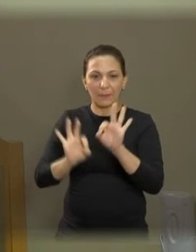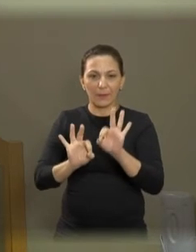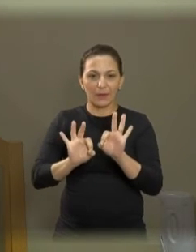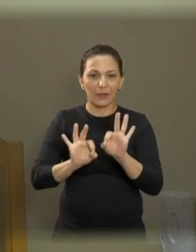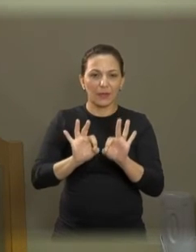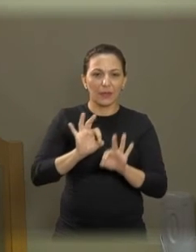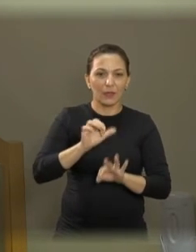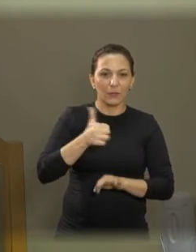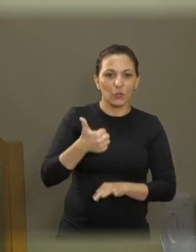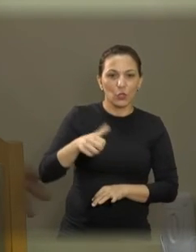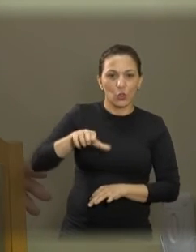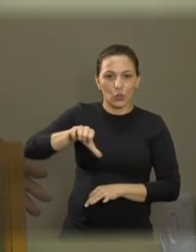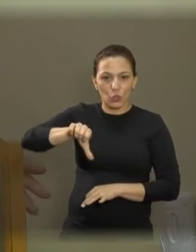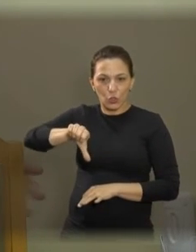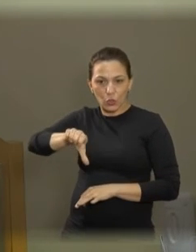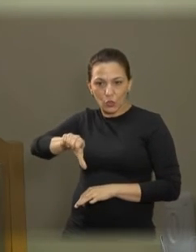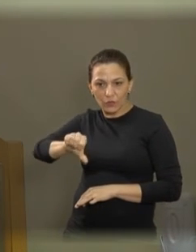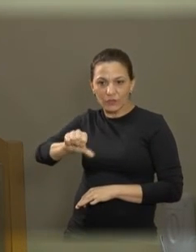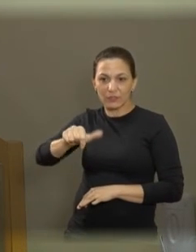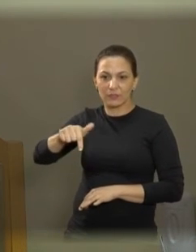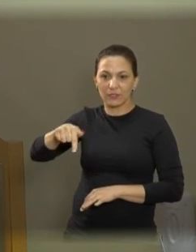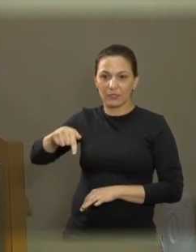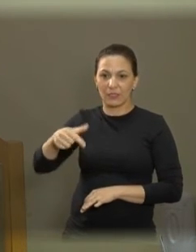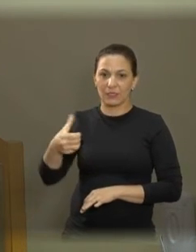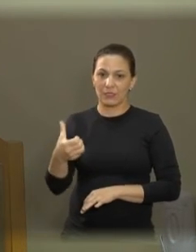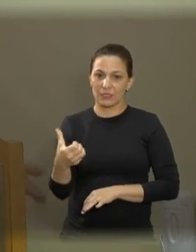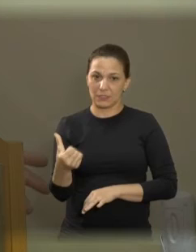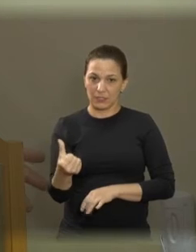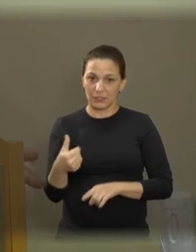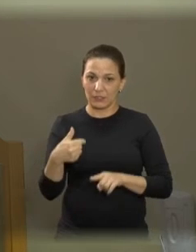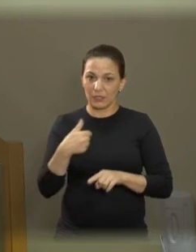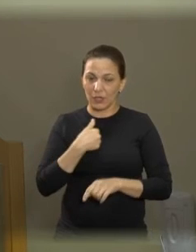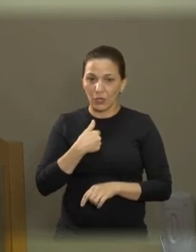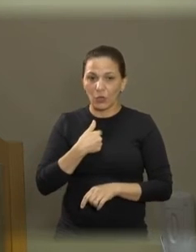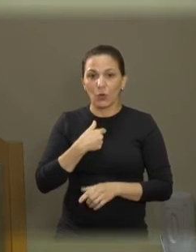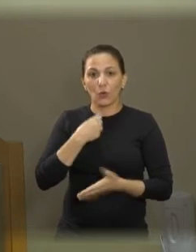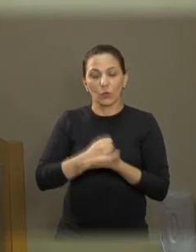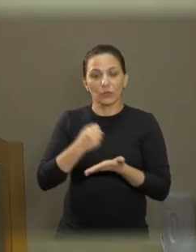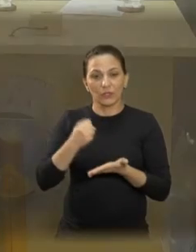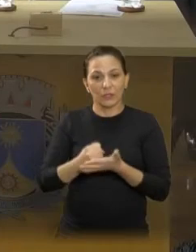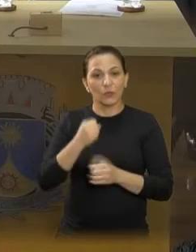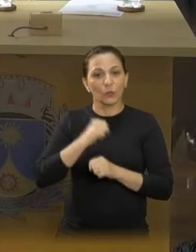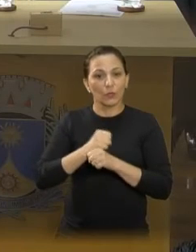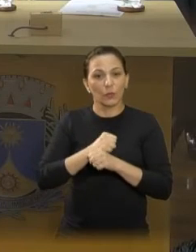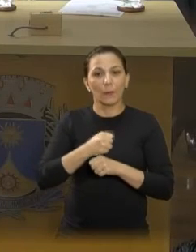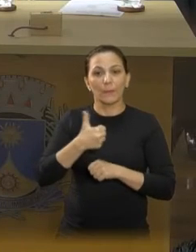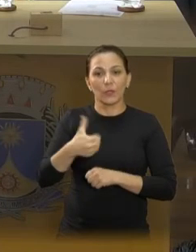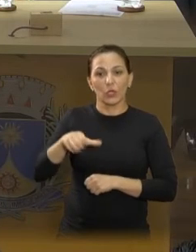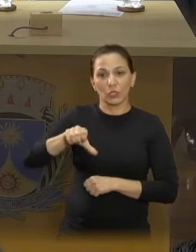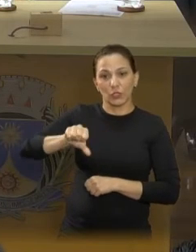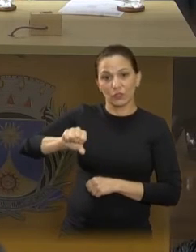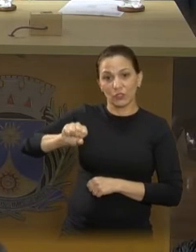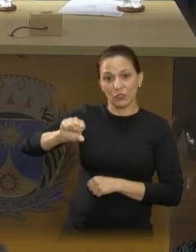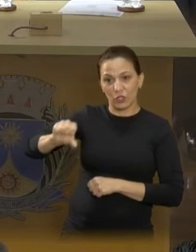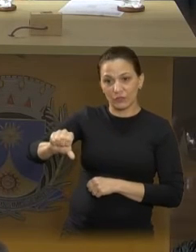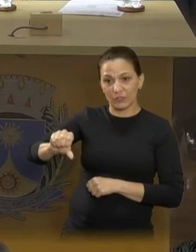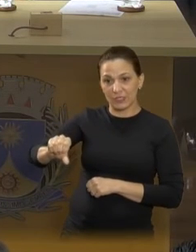de 76, eu fui contratado em 83, era tudo muito recente. Você veio para cá quando,